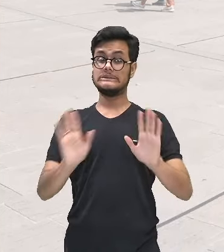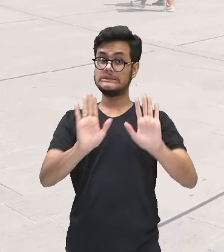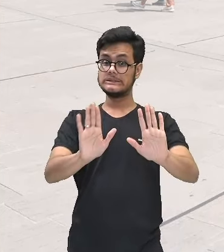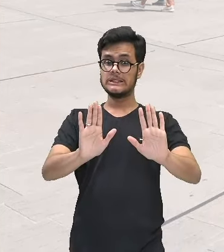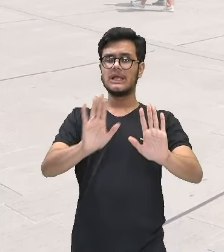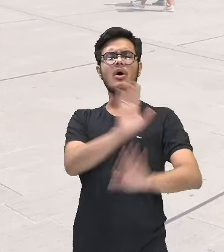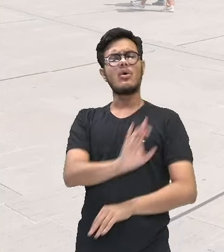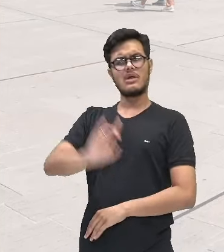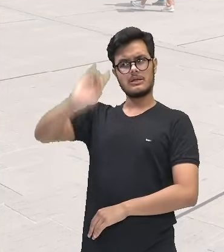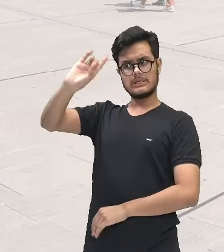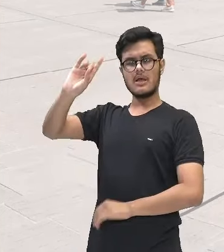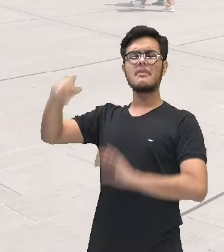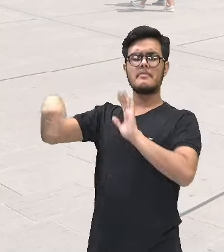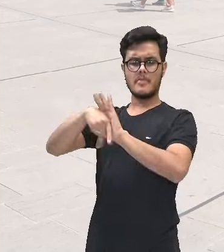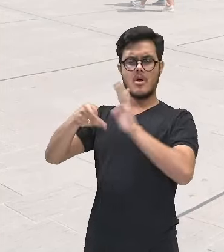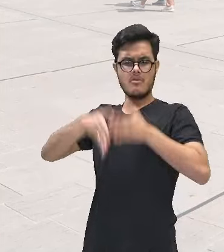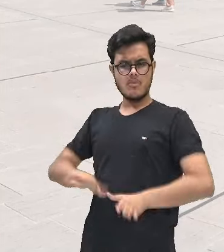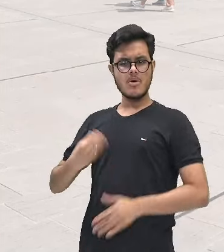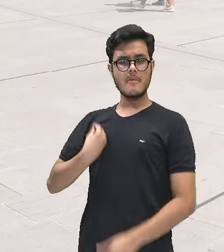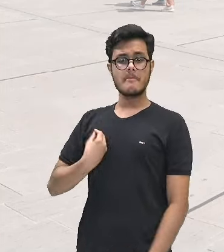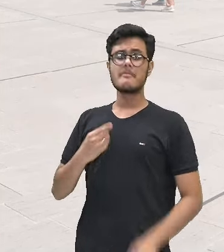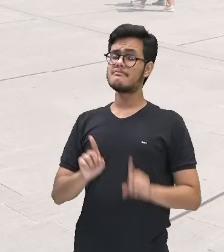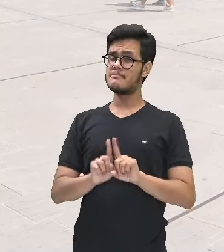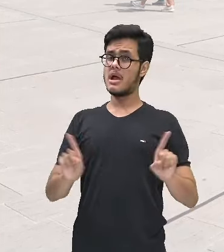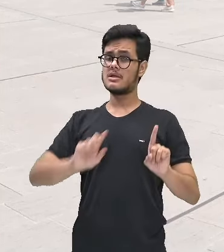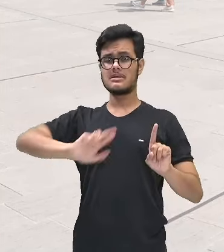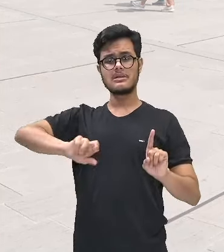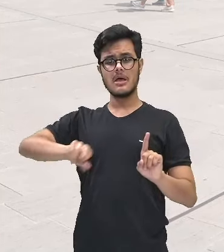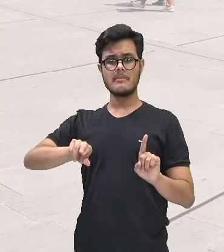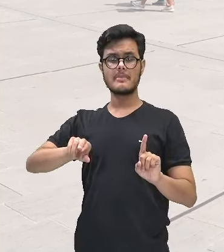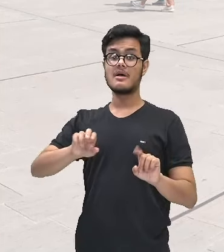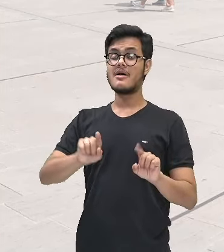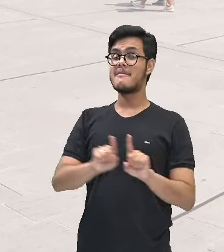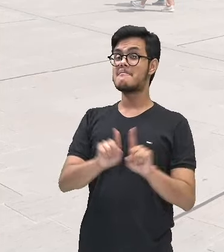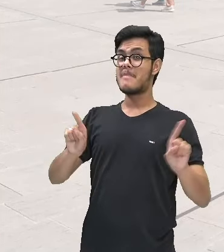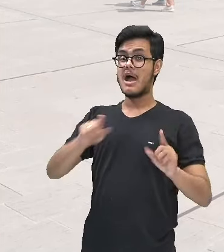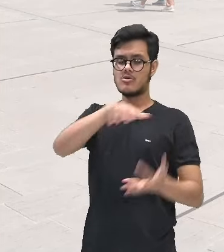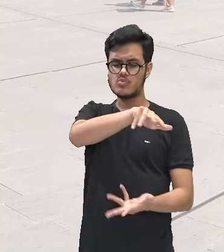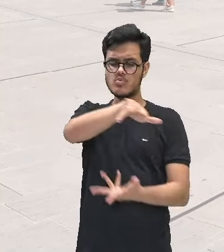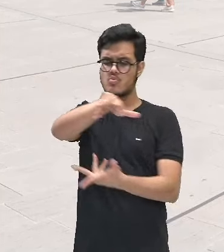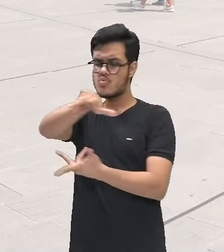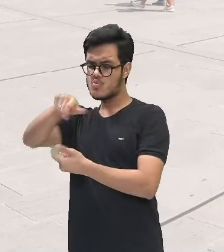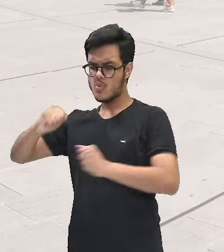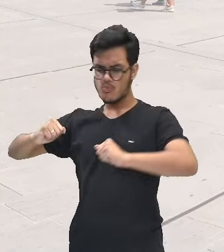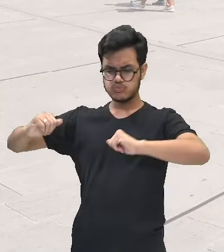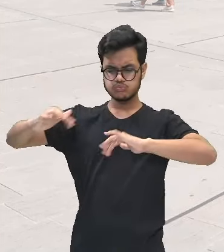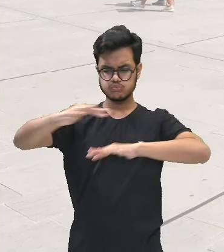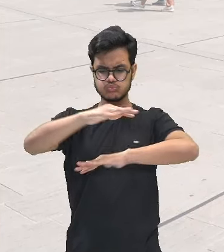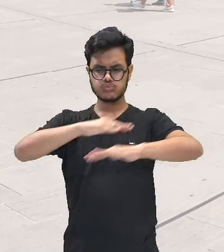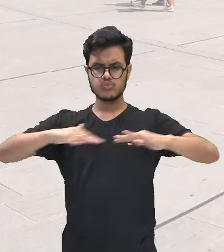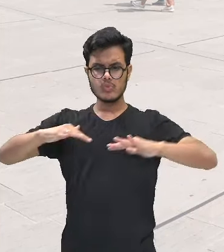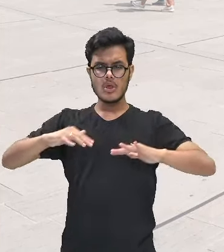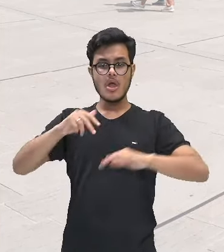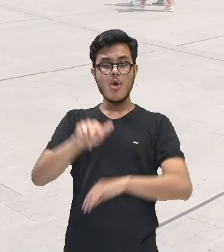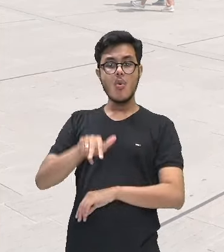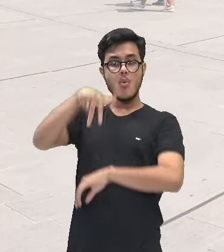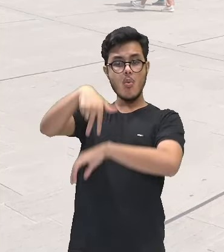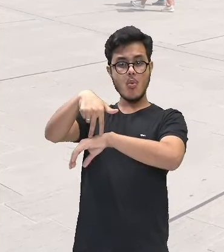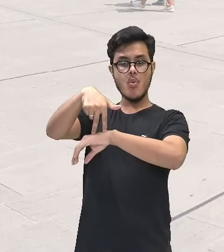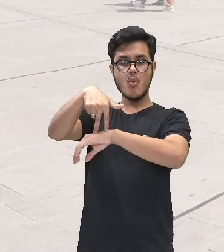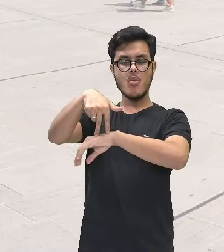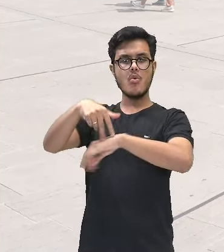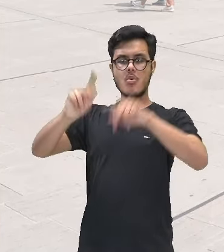continuar existindo, porém ele não vai ser o centro do universo, e sim o homem, dando ali razão, dando ali a questão